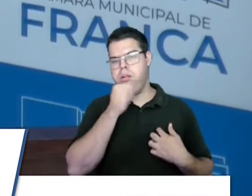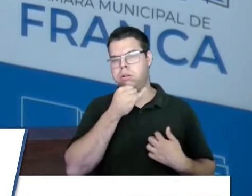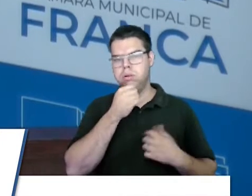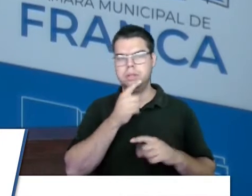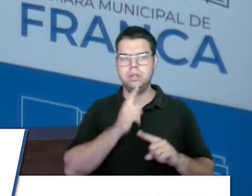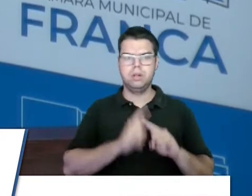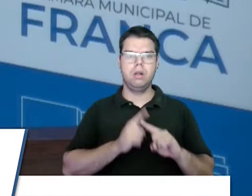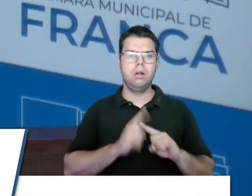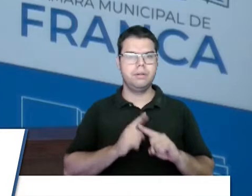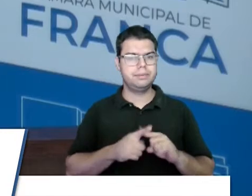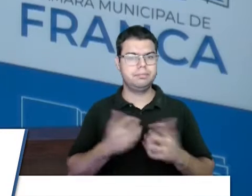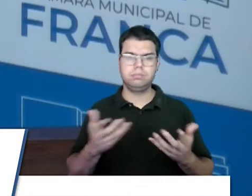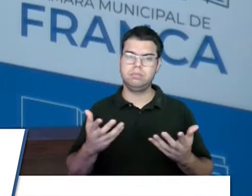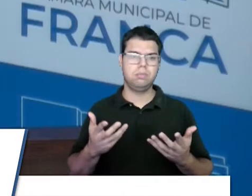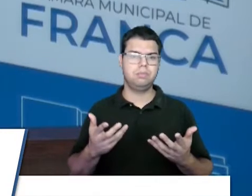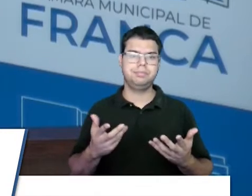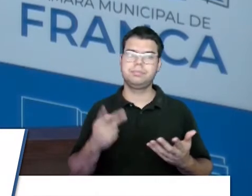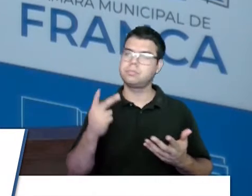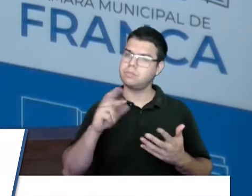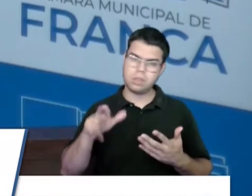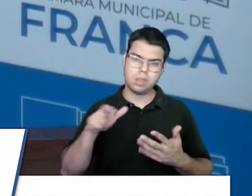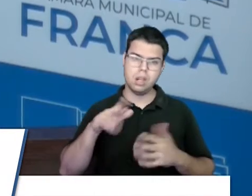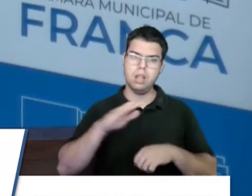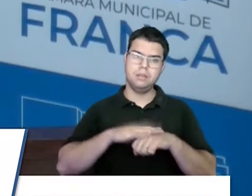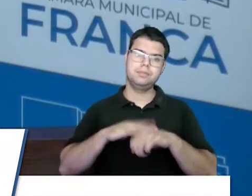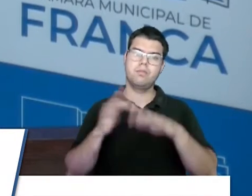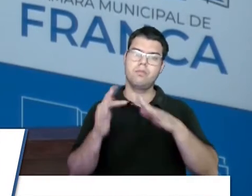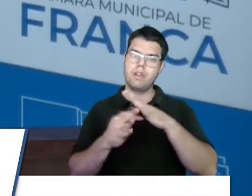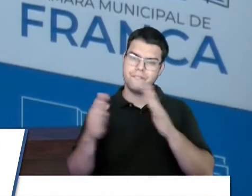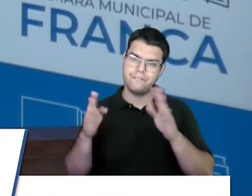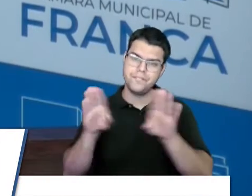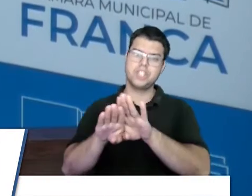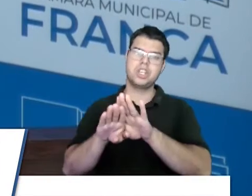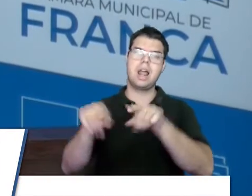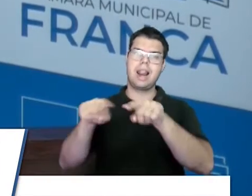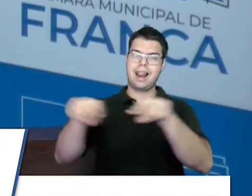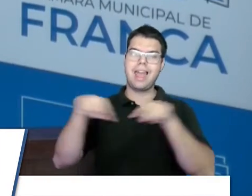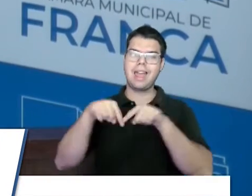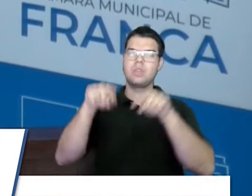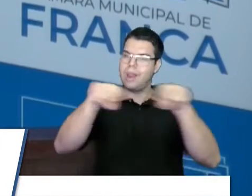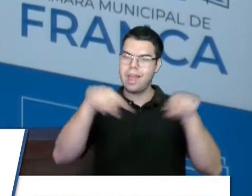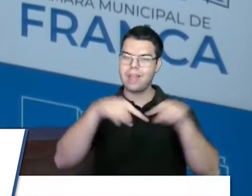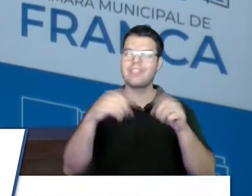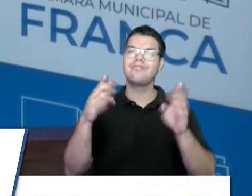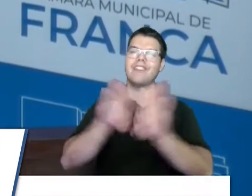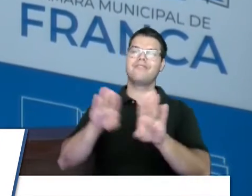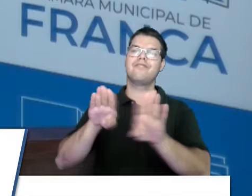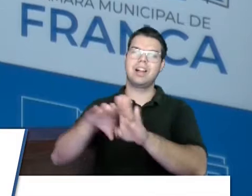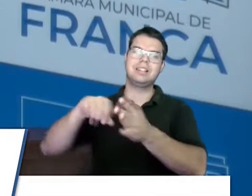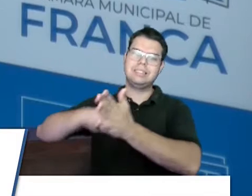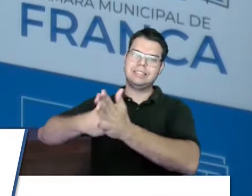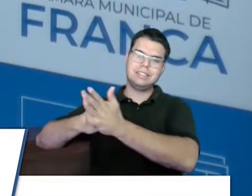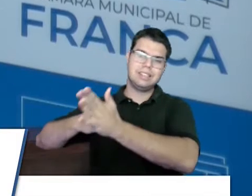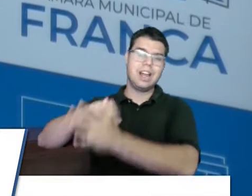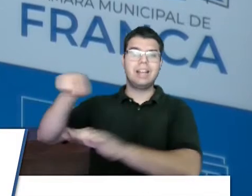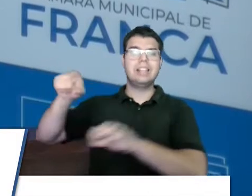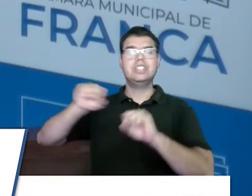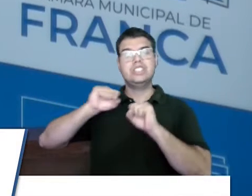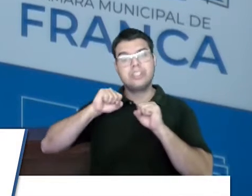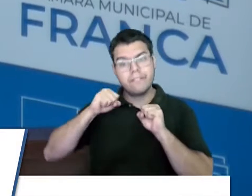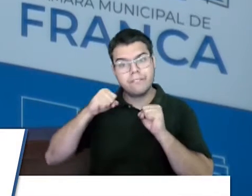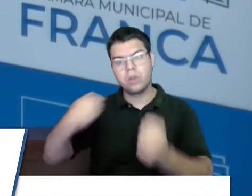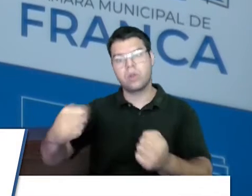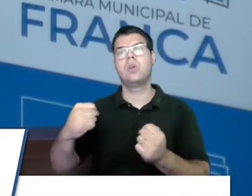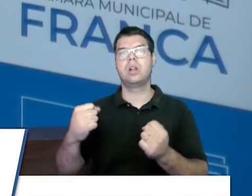faz parte da fundação fechar esses leitos. Eles se desdobraram para fazer o possível.